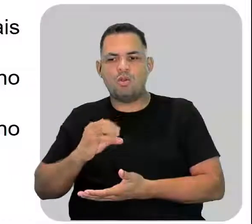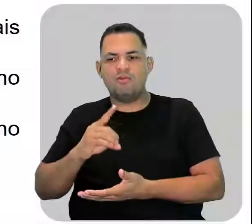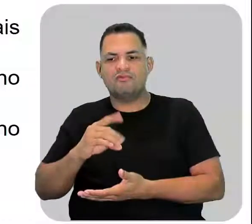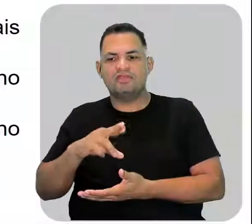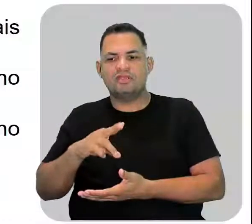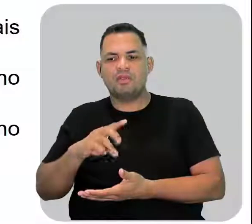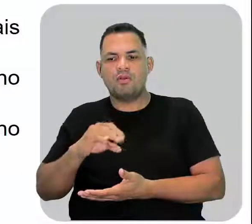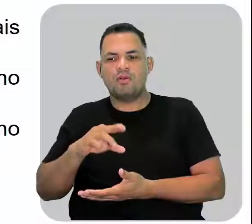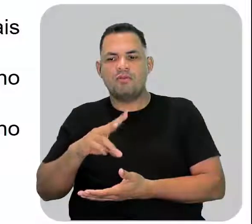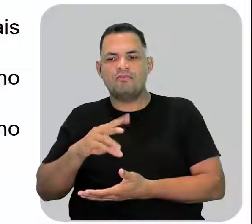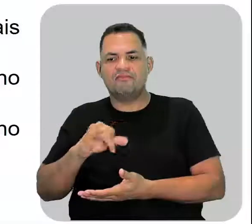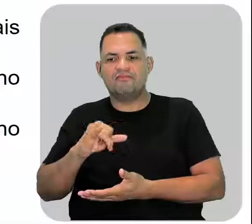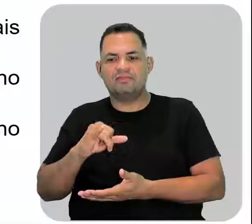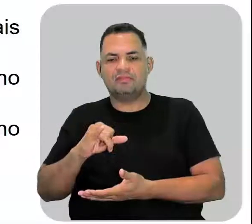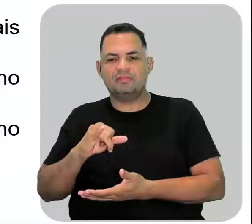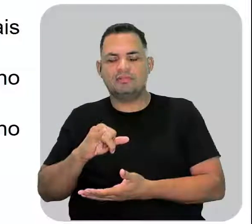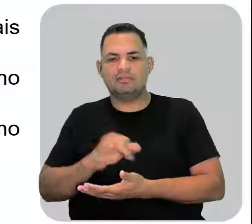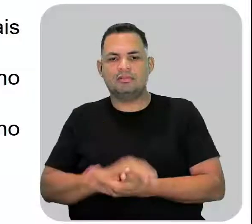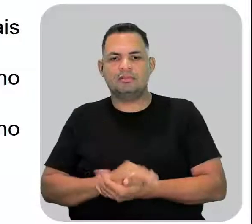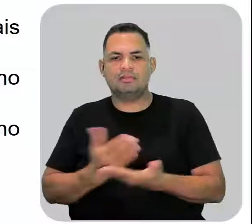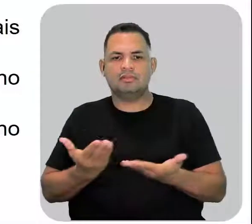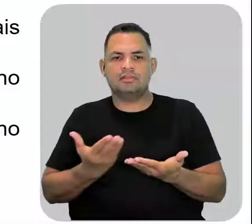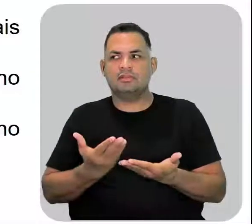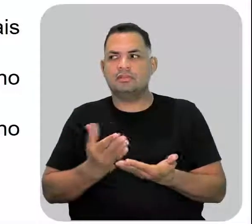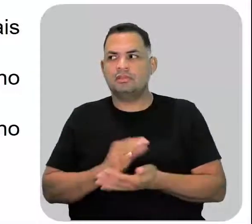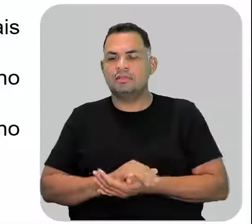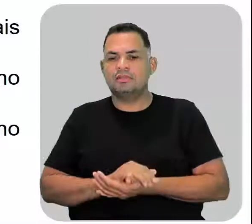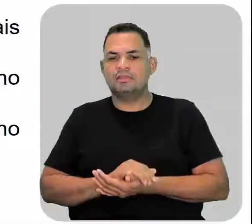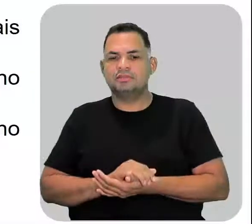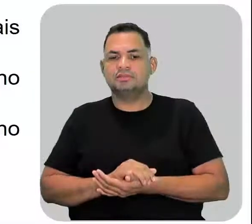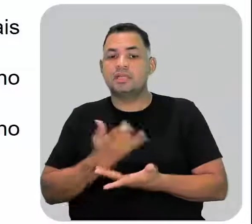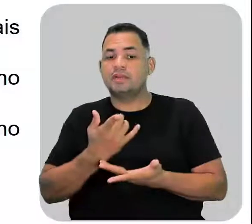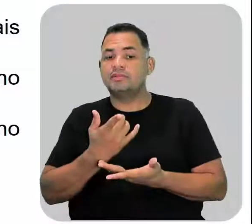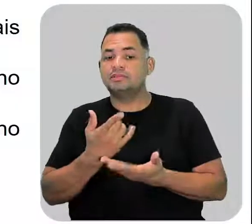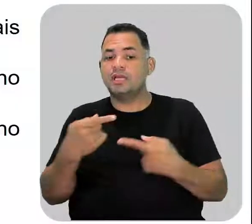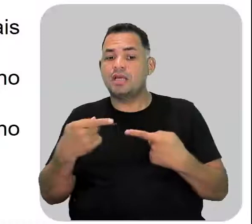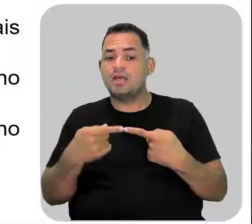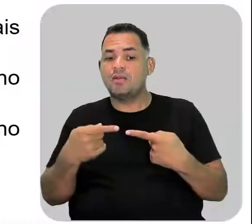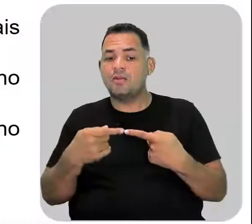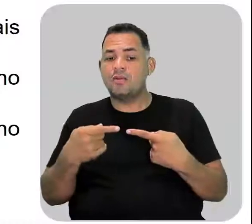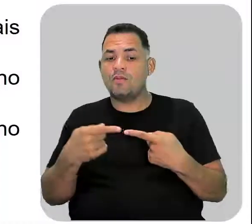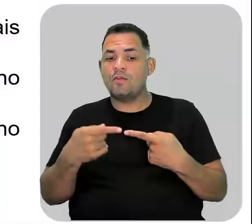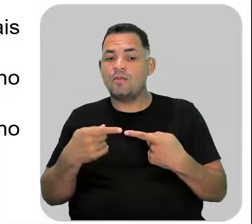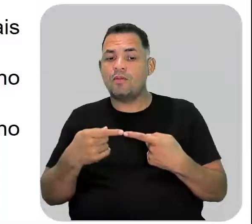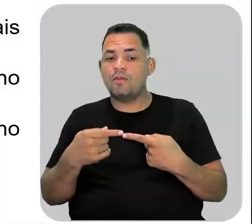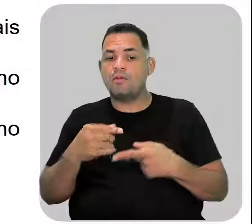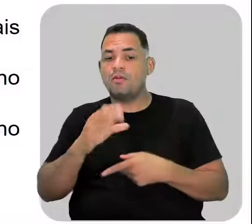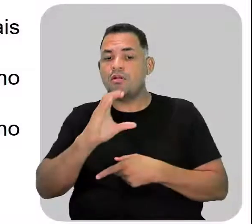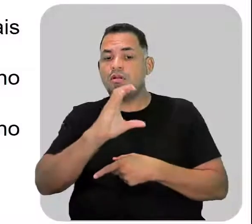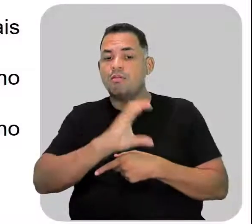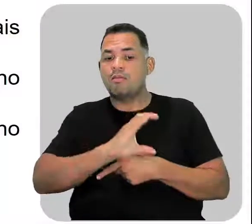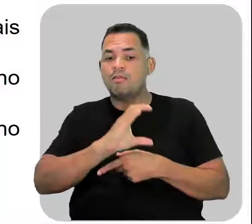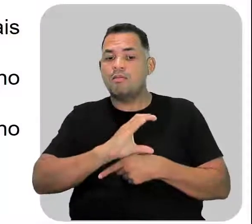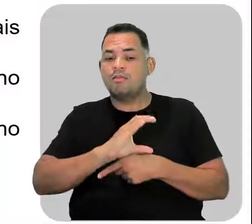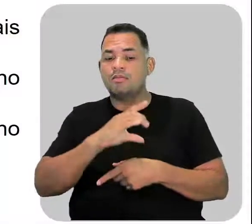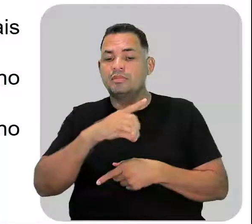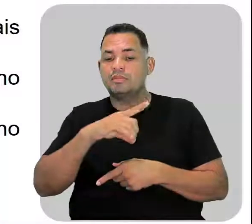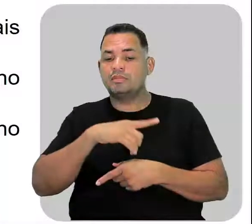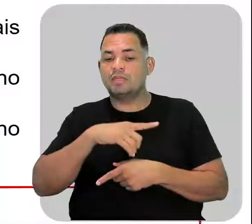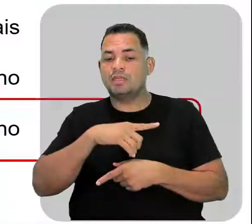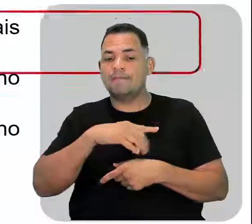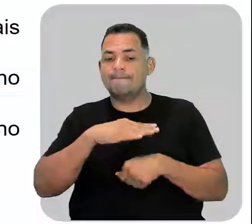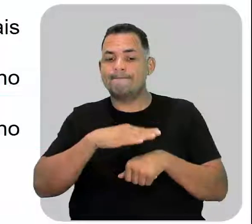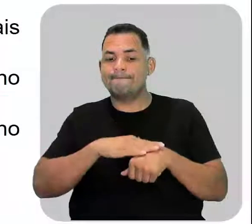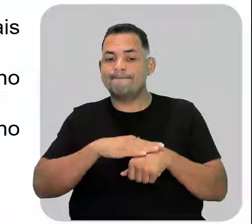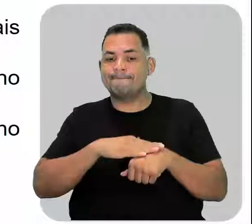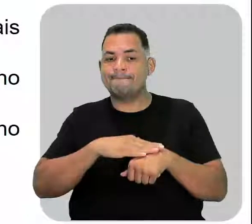fala que o hidrogênio do haleto deverá se ligar ao carbono mais hidrogenado. Nesse caso aqui,